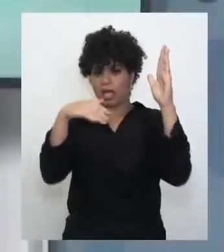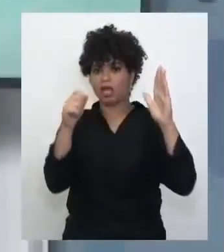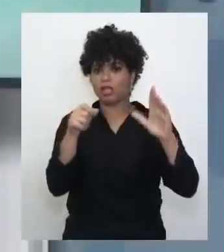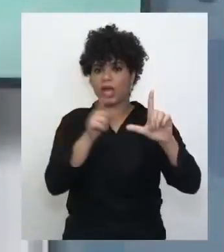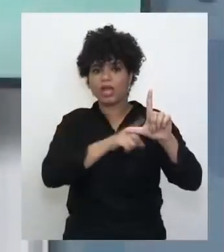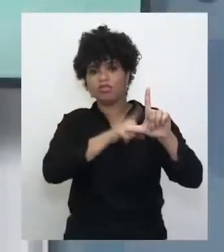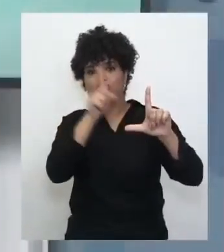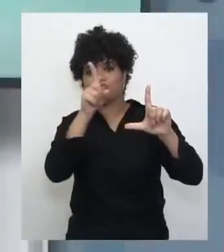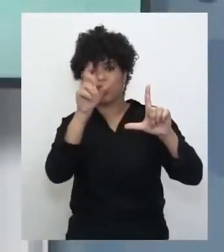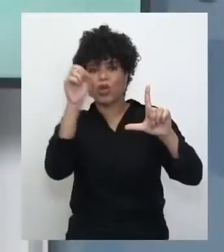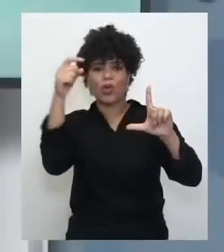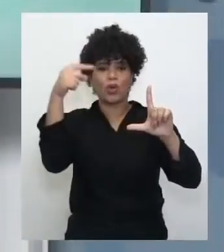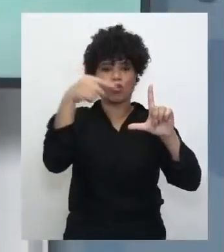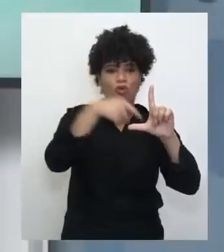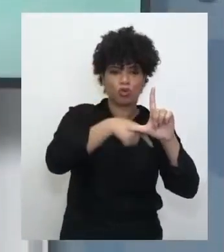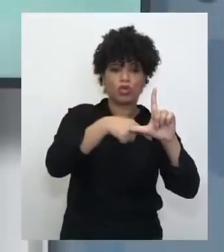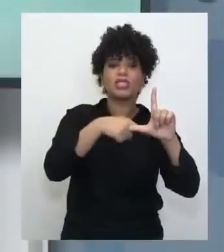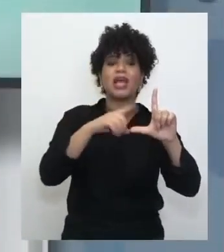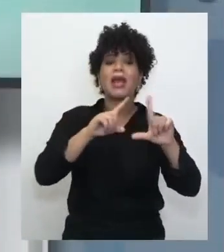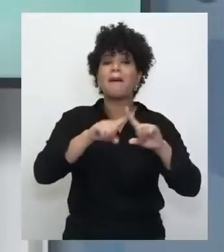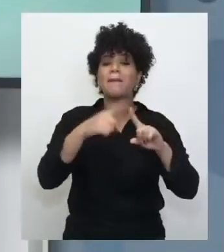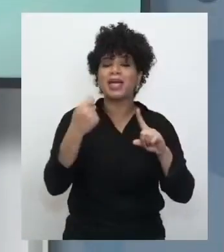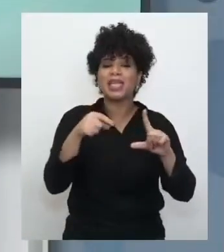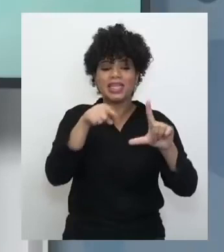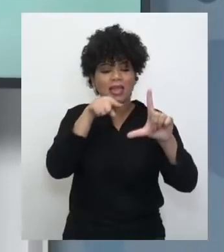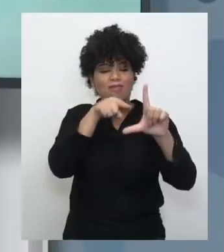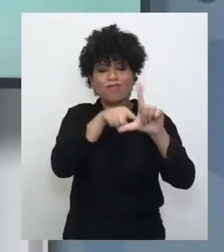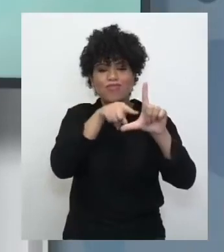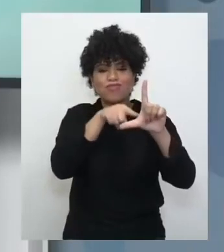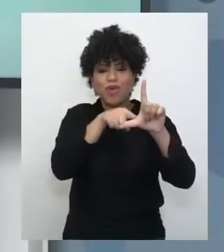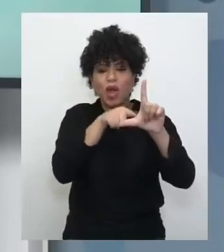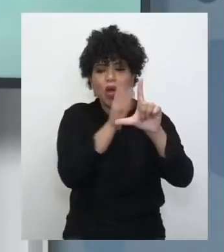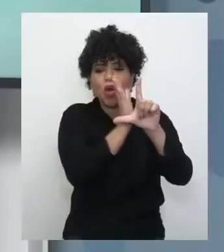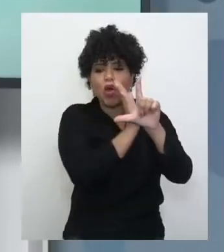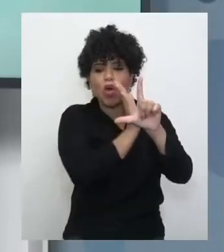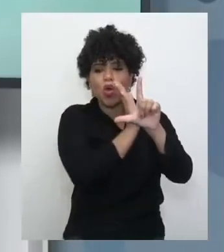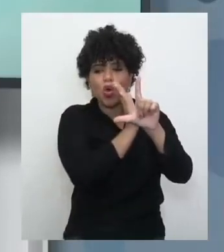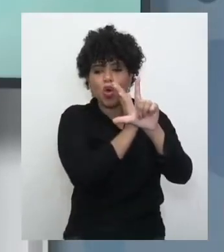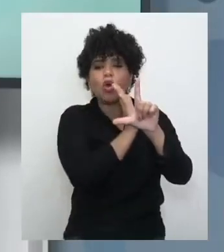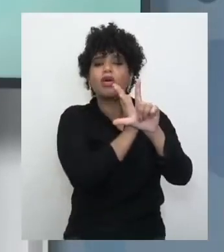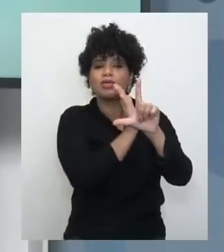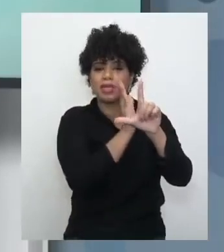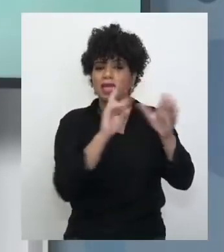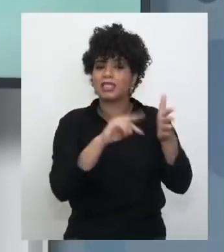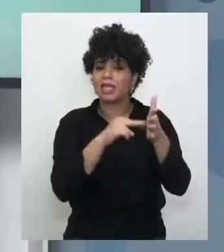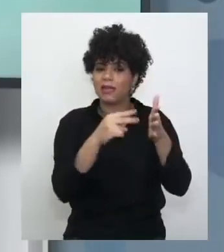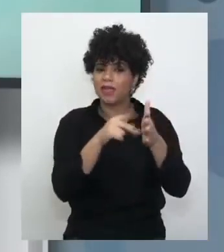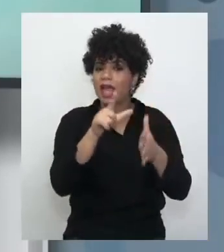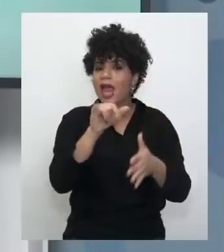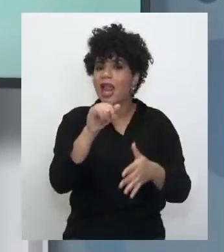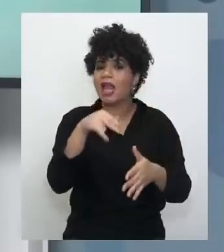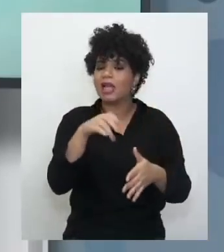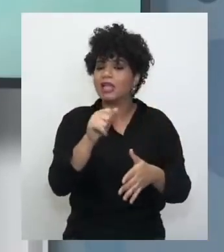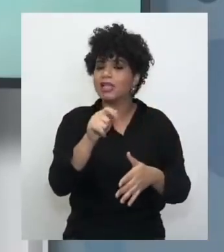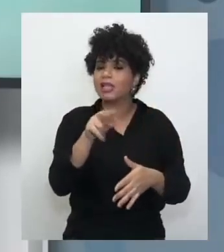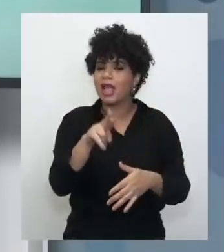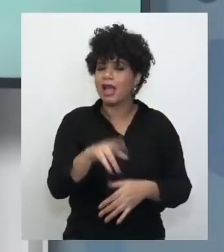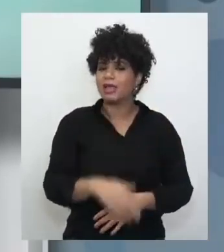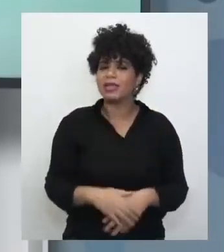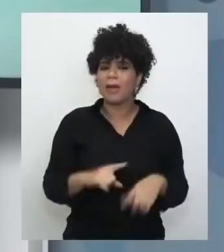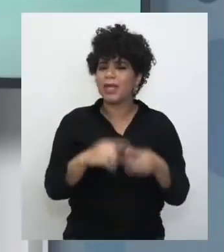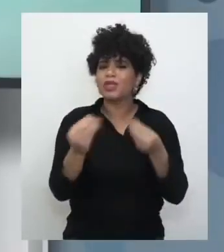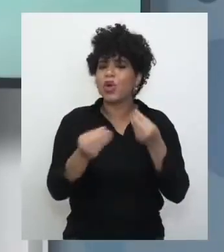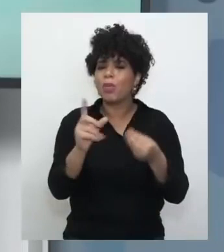crescente, ou descendo, decrescente, mas que passa lá na origem, eu sei que ela é do formato linear. Ah, legal. E como que é esse